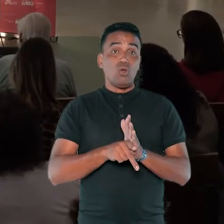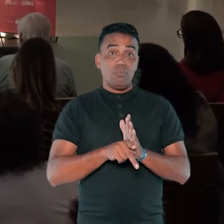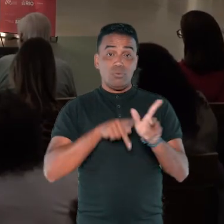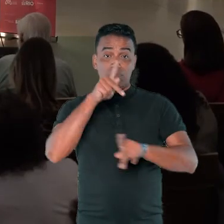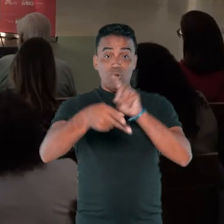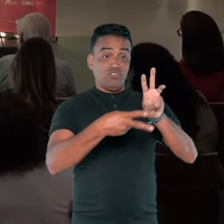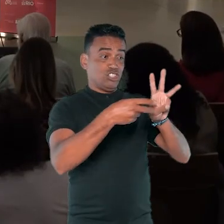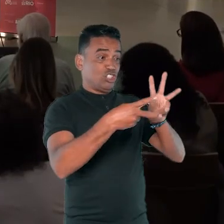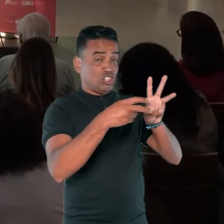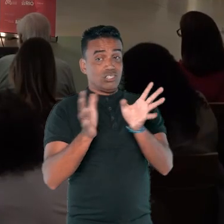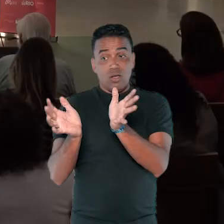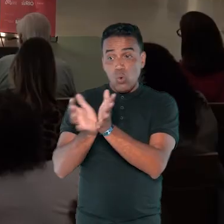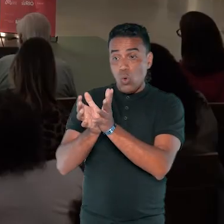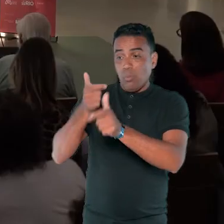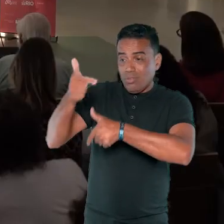quanto operários,